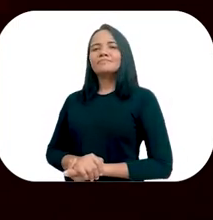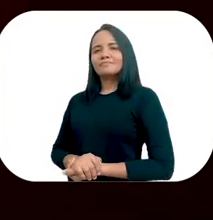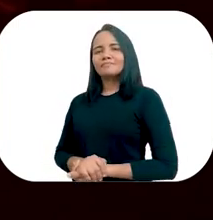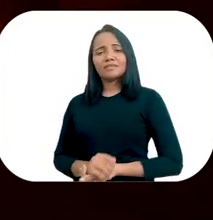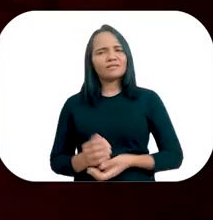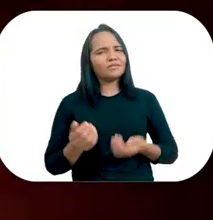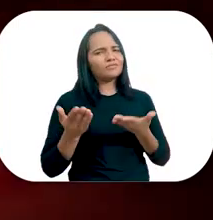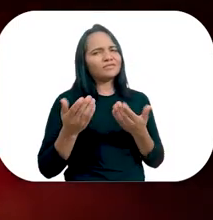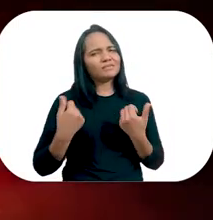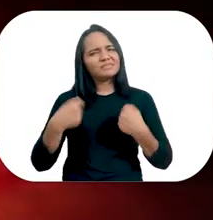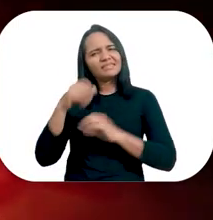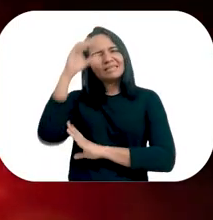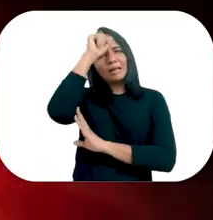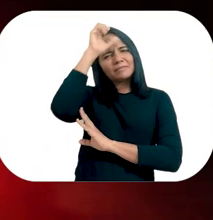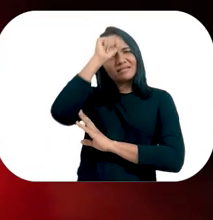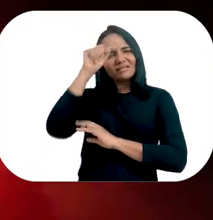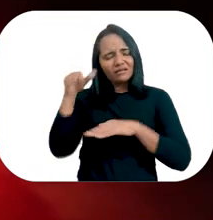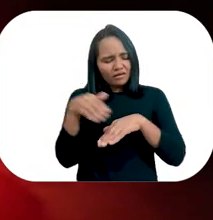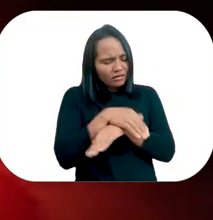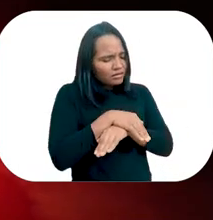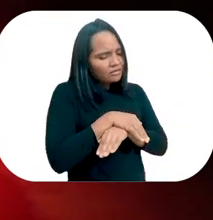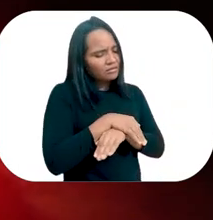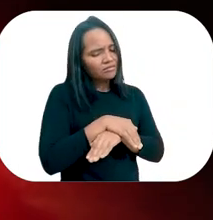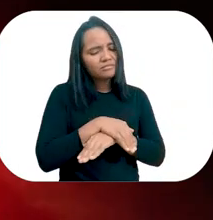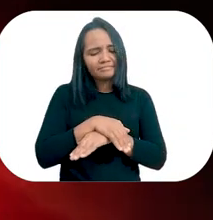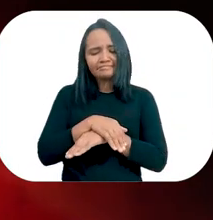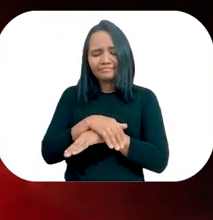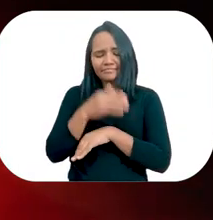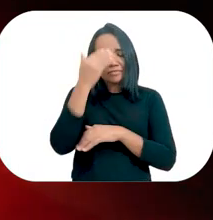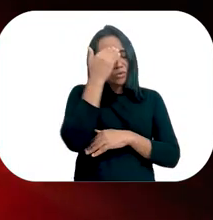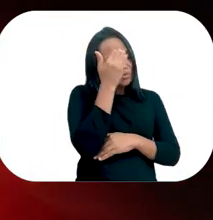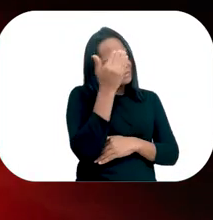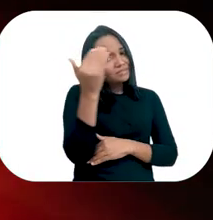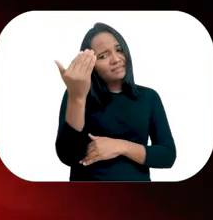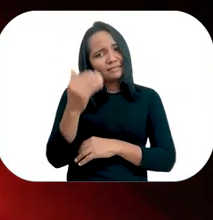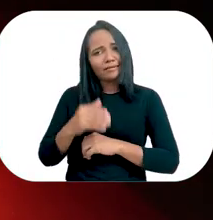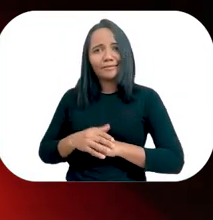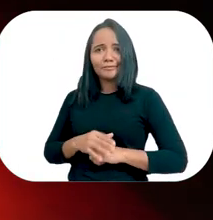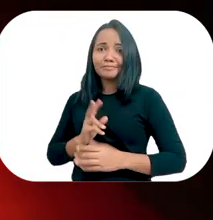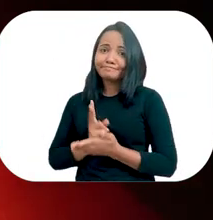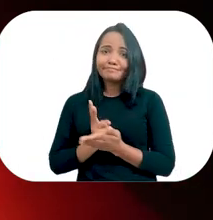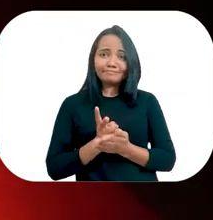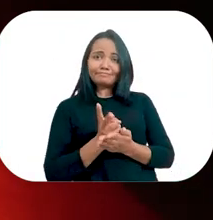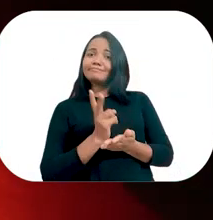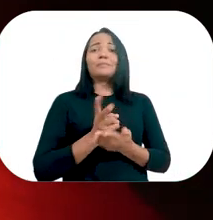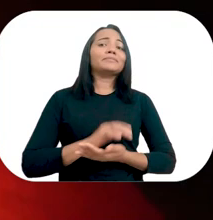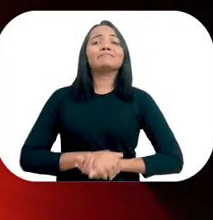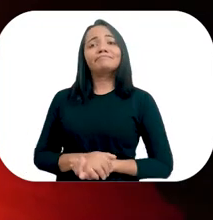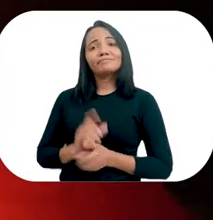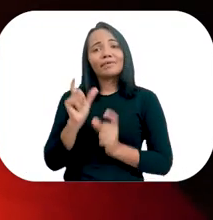Você deve aprender a baixar a cabeça e dizer sempre muito obrigado.